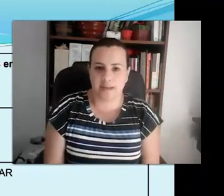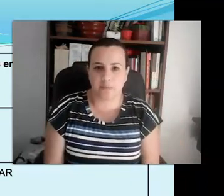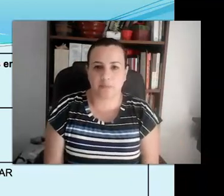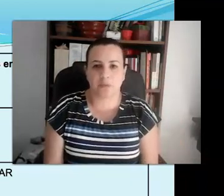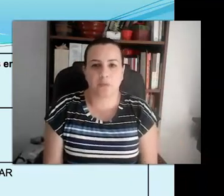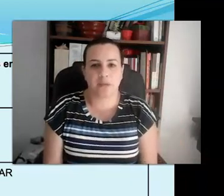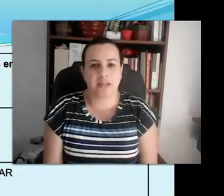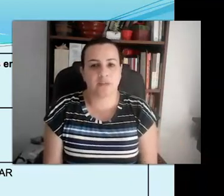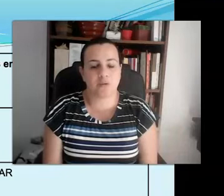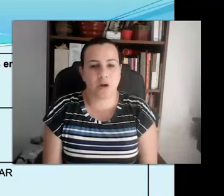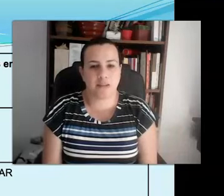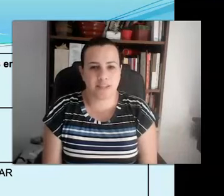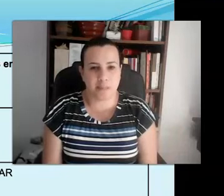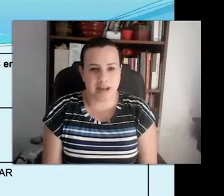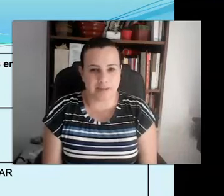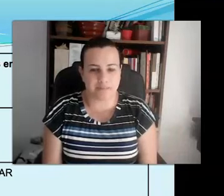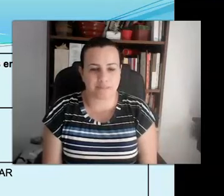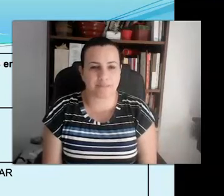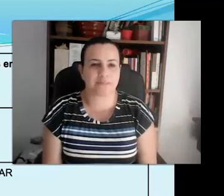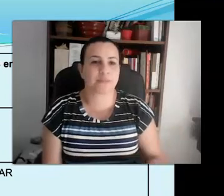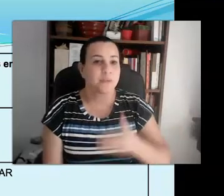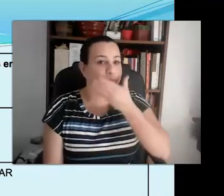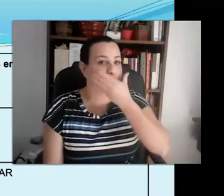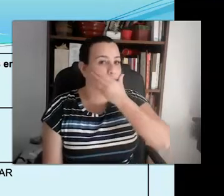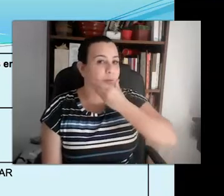Outro exemplo: o menino não gosta de bala.